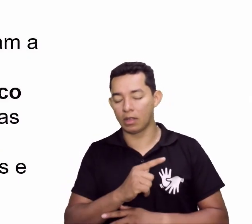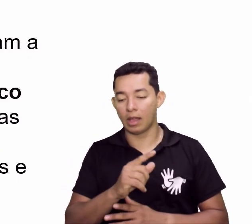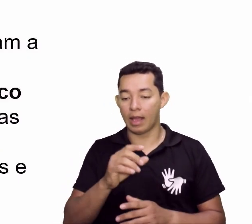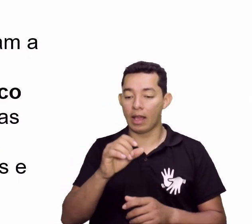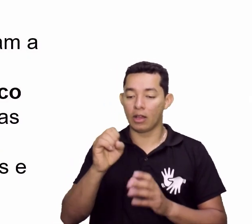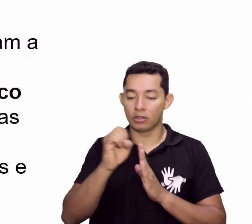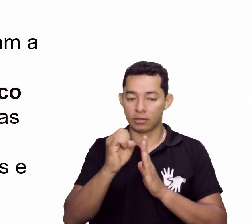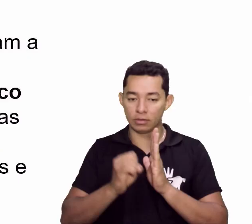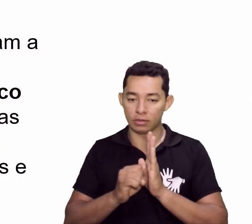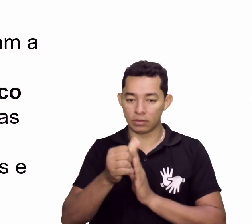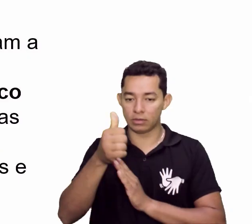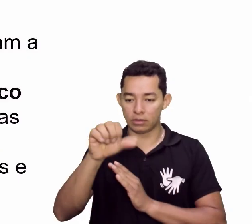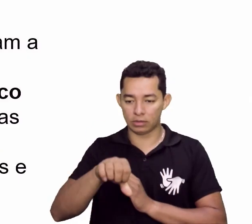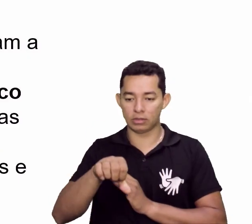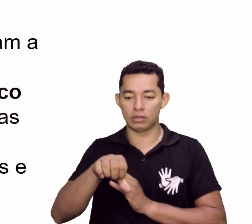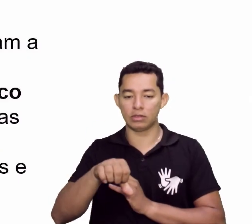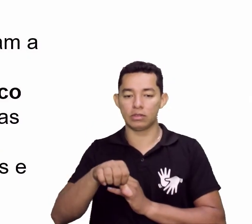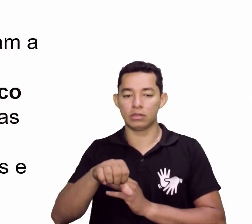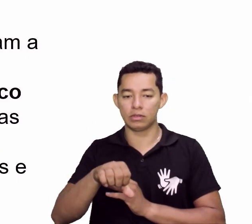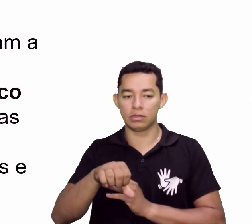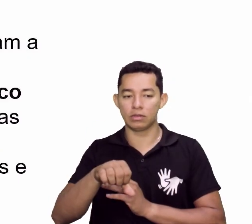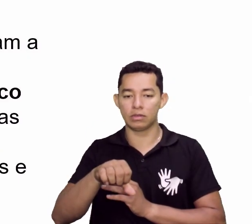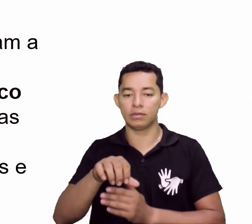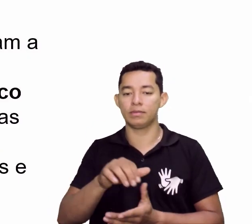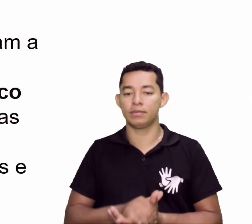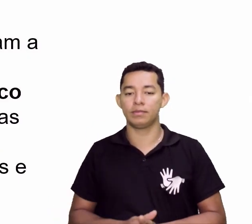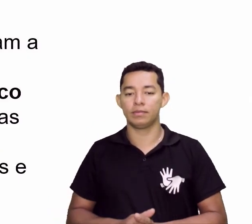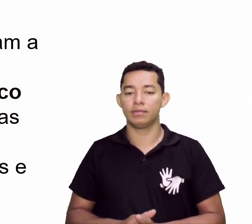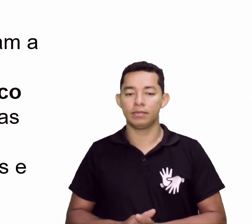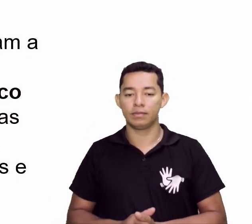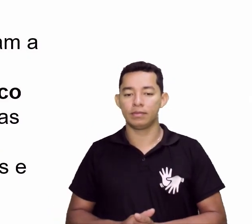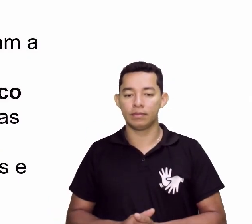XIX, opa, mais um detalhe aqui, né?